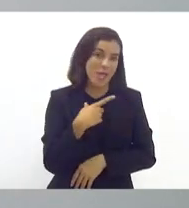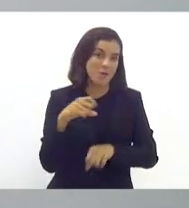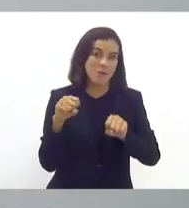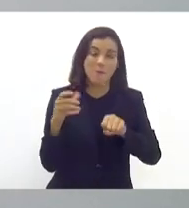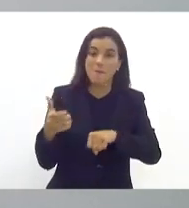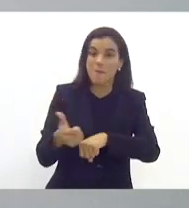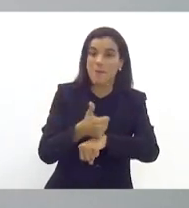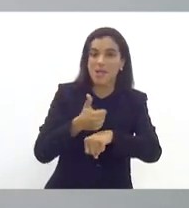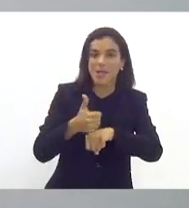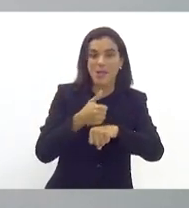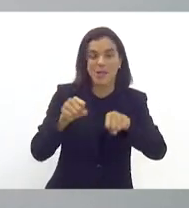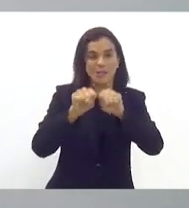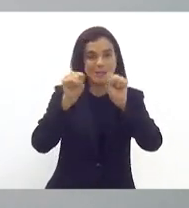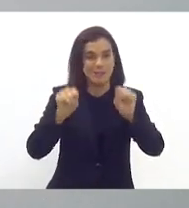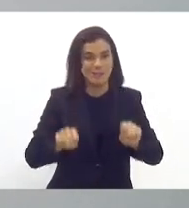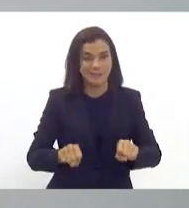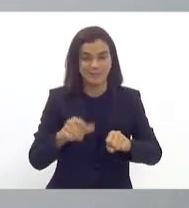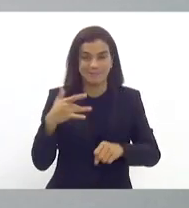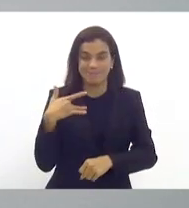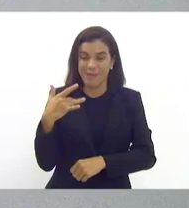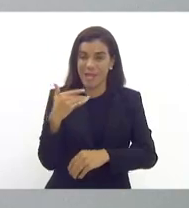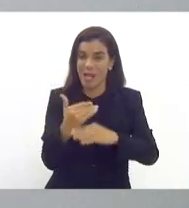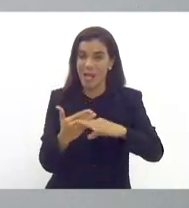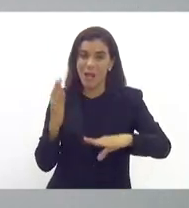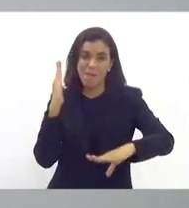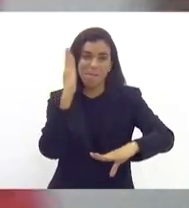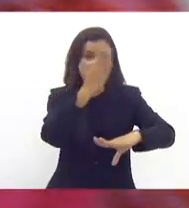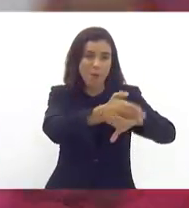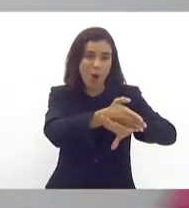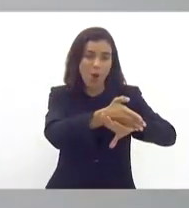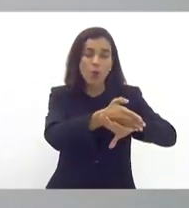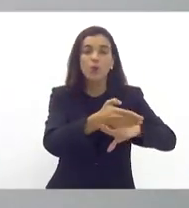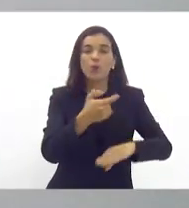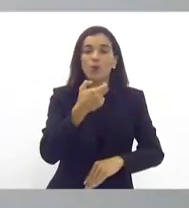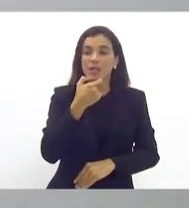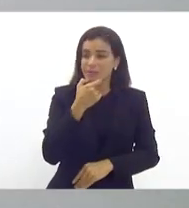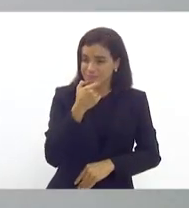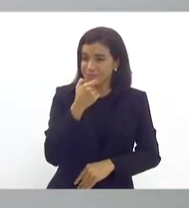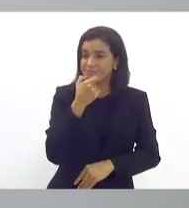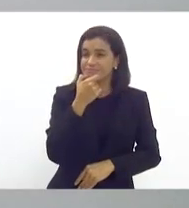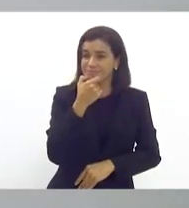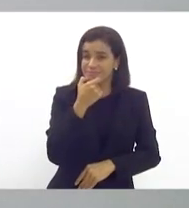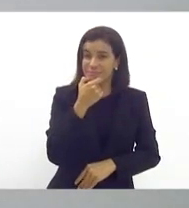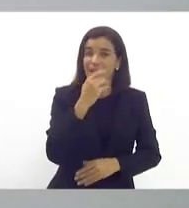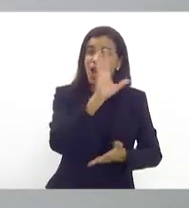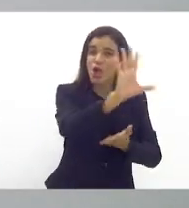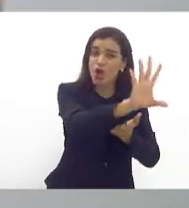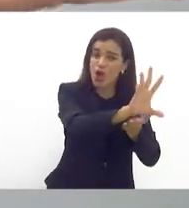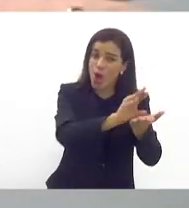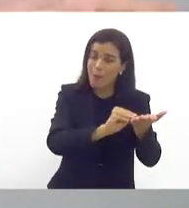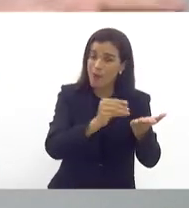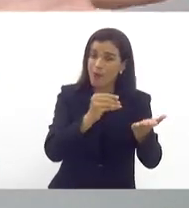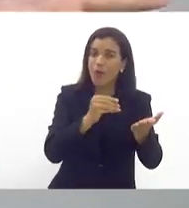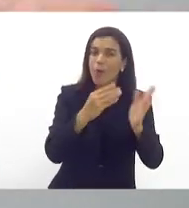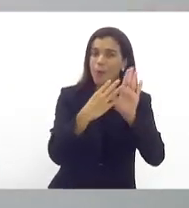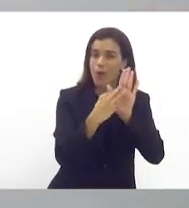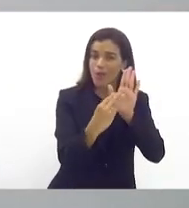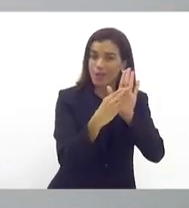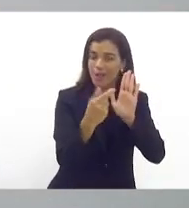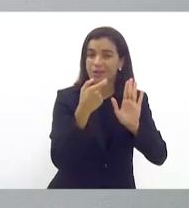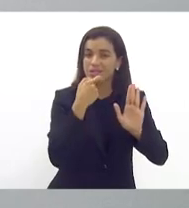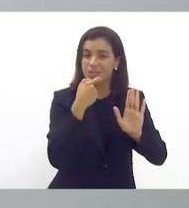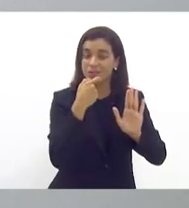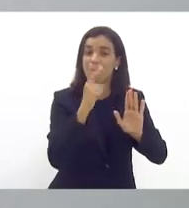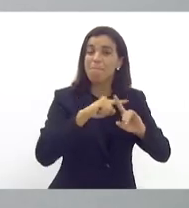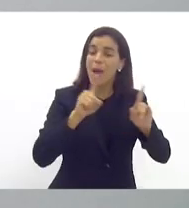melhor sistema né ele superou até o sistema do Reino Unido da onde ele tirou a cópia o modelo né